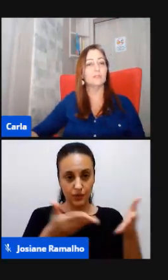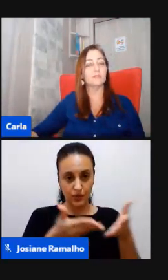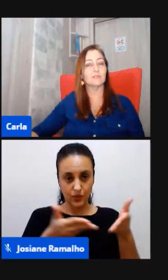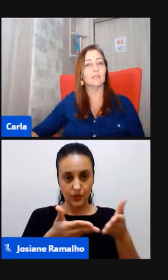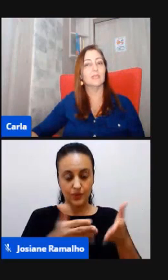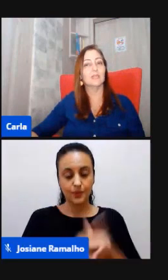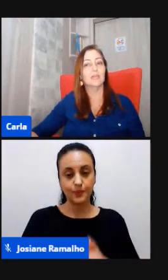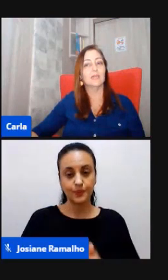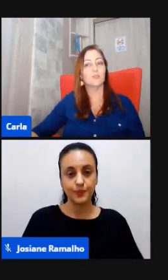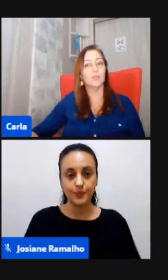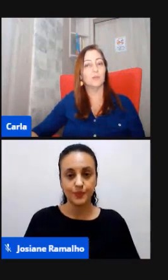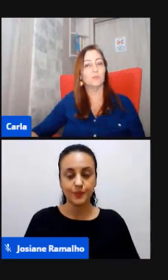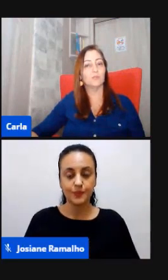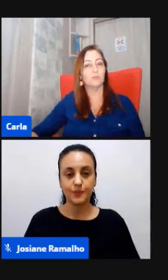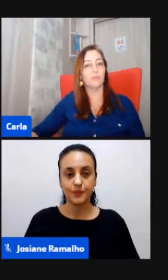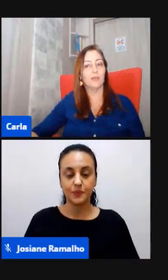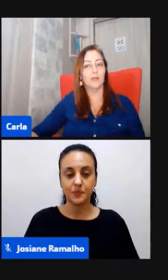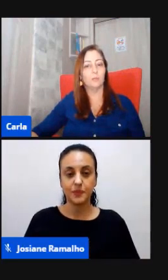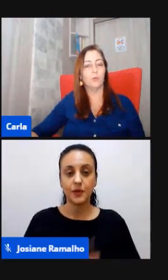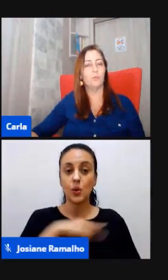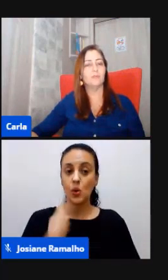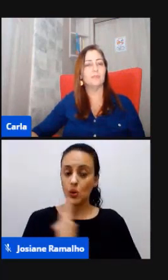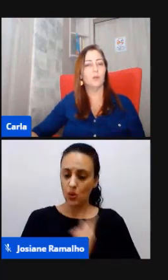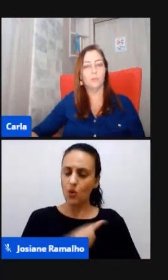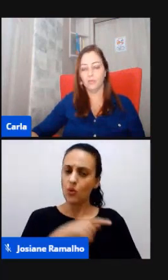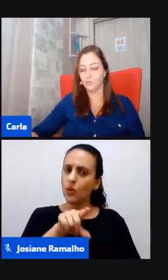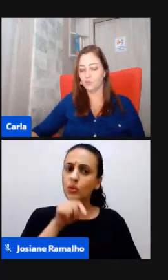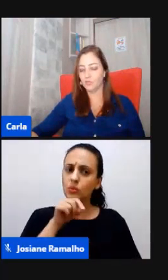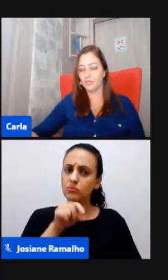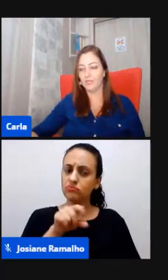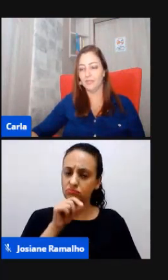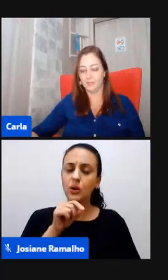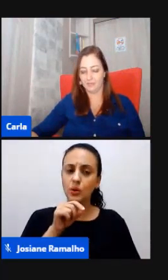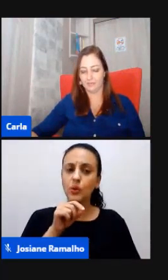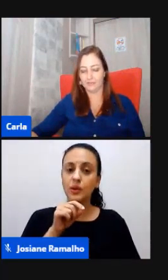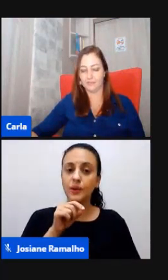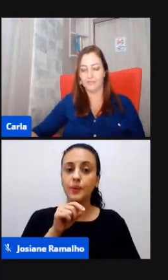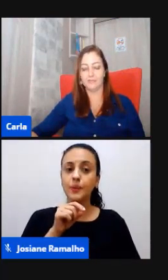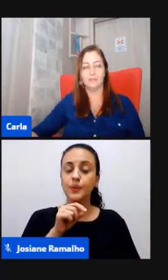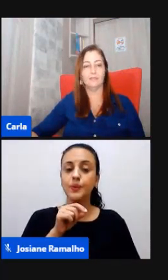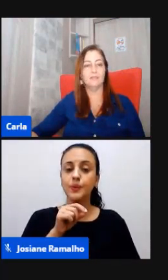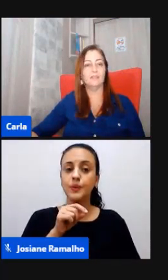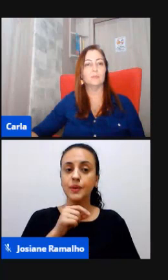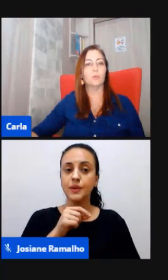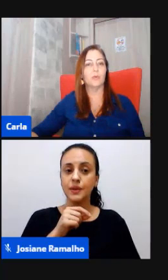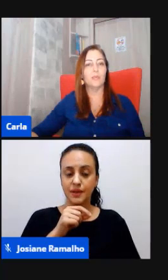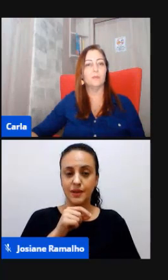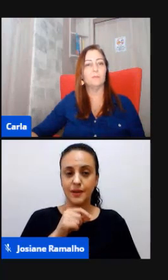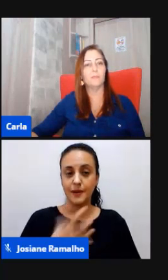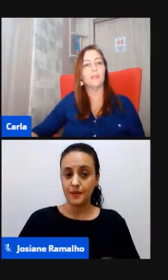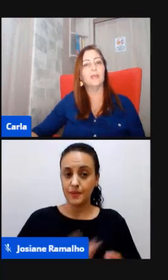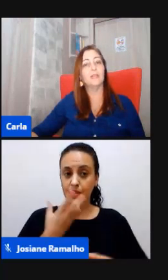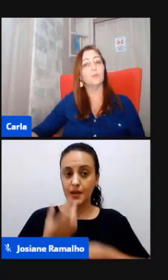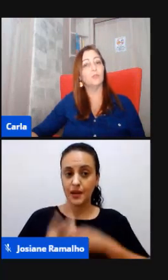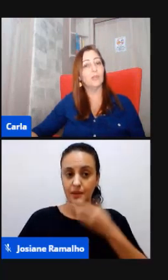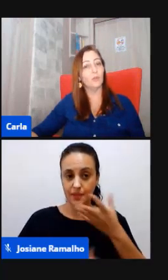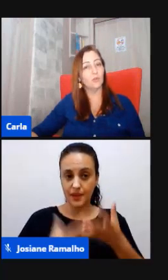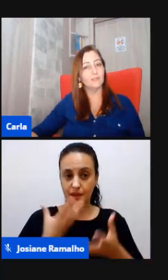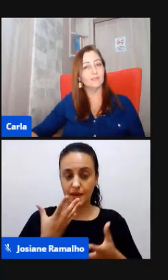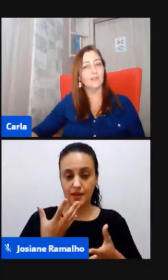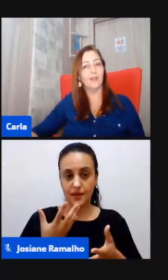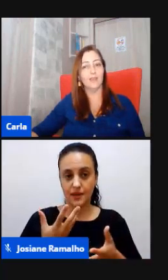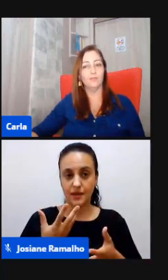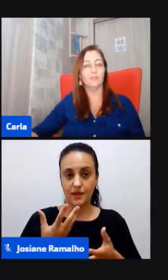Então, nós escolhemos propositalmente esse poema, não só